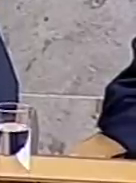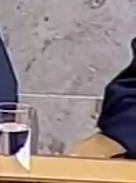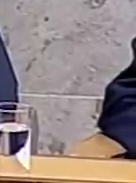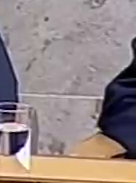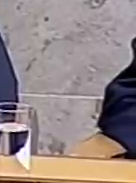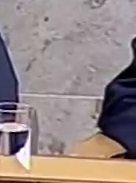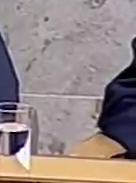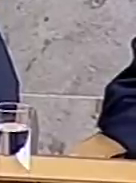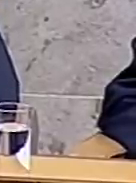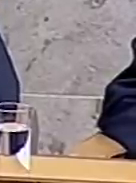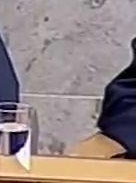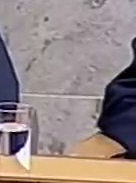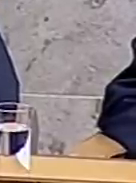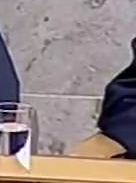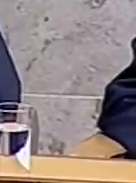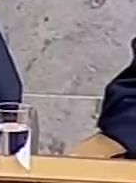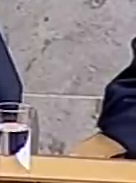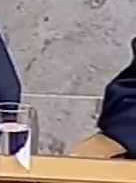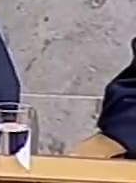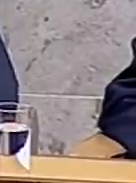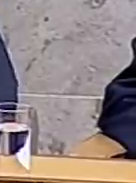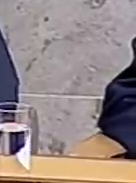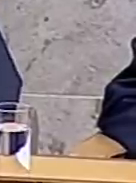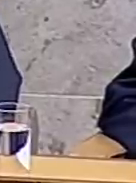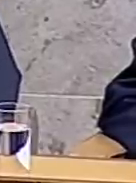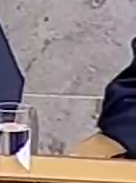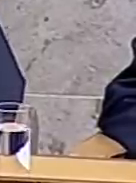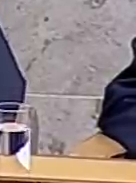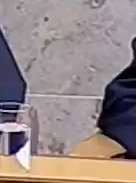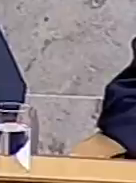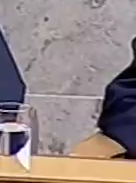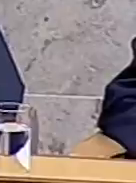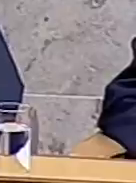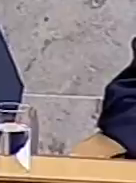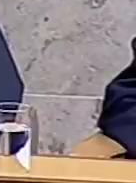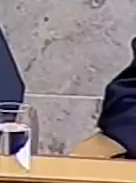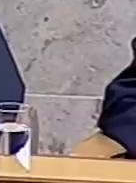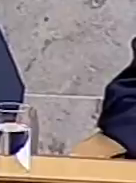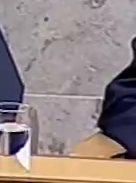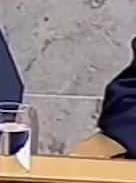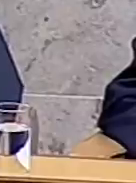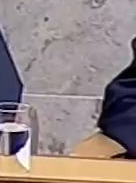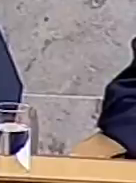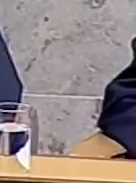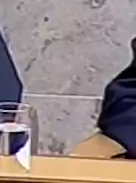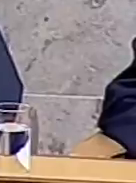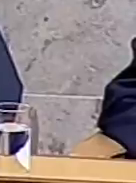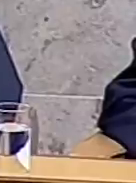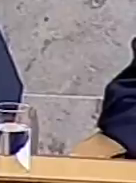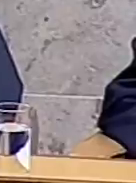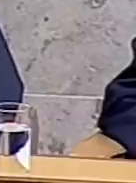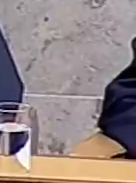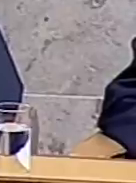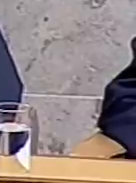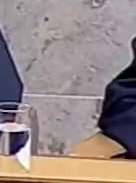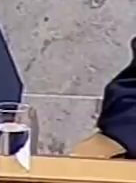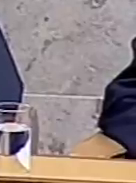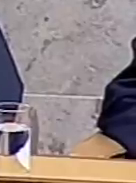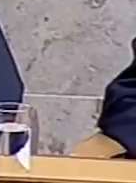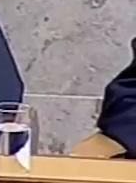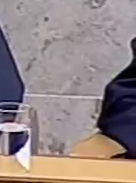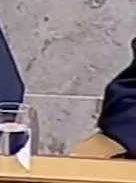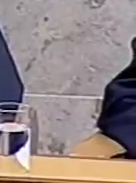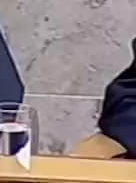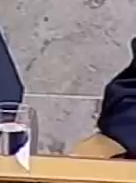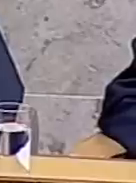júris. Ele é um defensor custodiador de toda a ordem jurídica. Com igual precisão, em outro julgado, disse